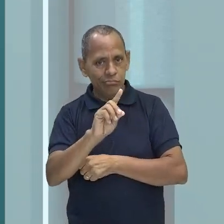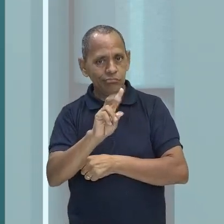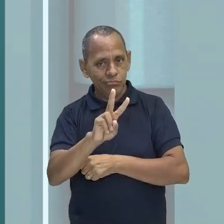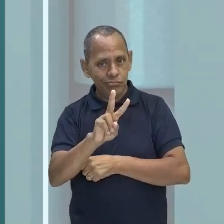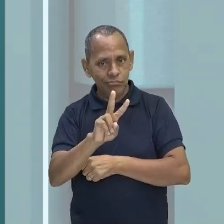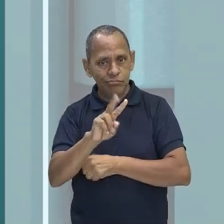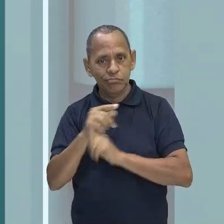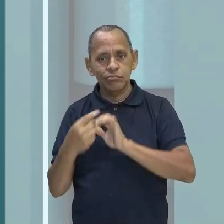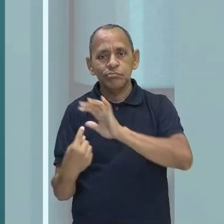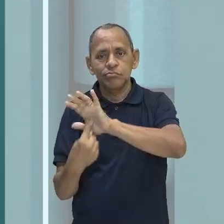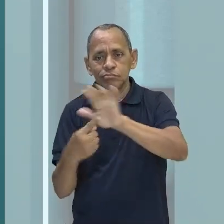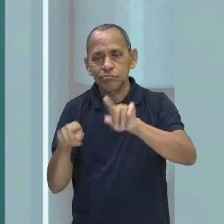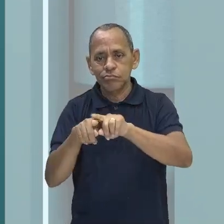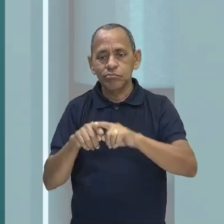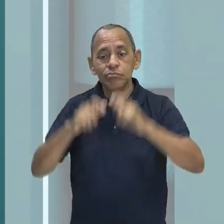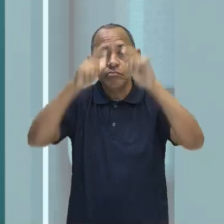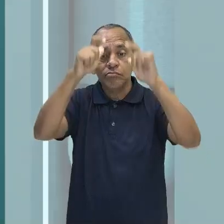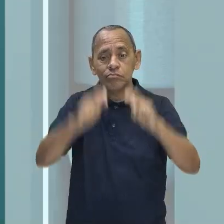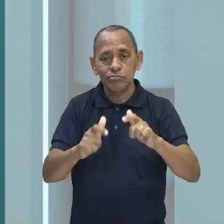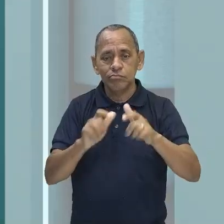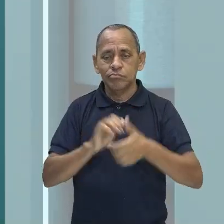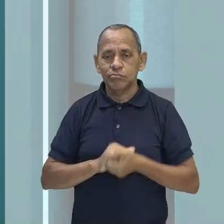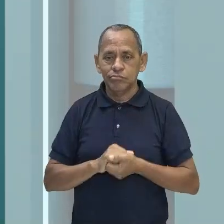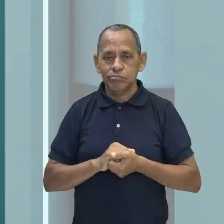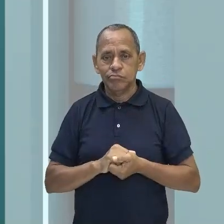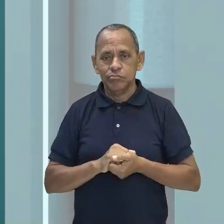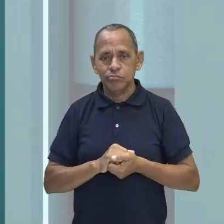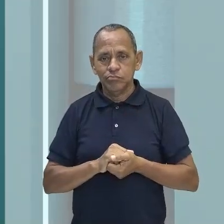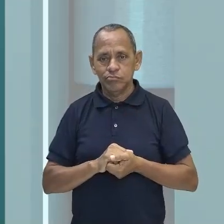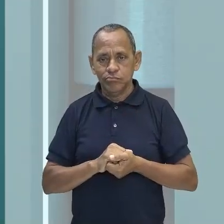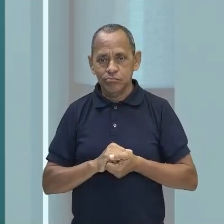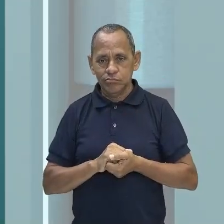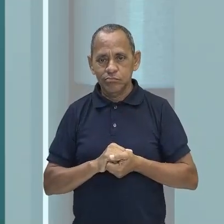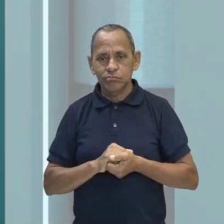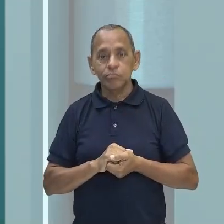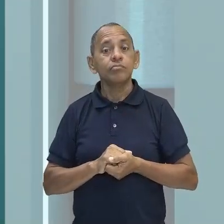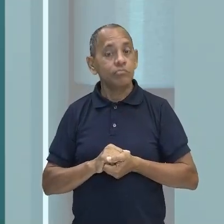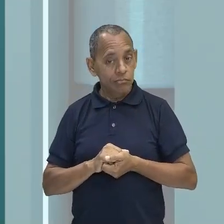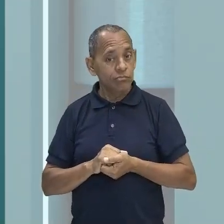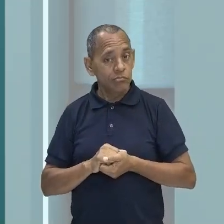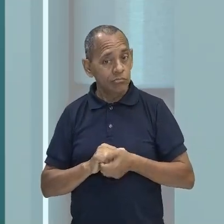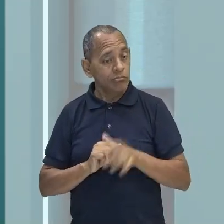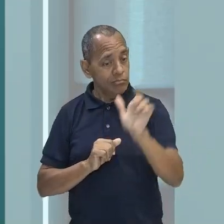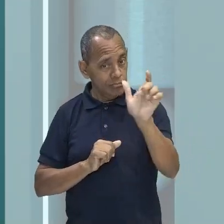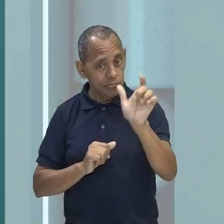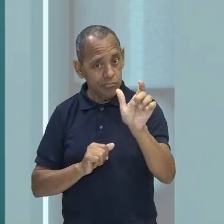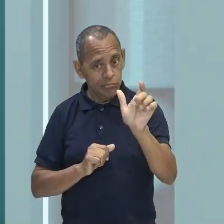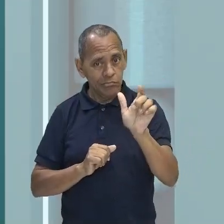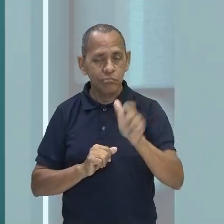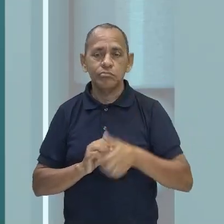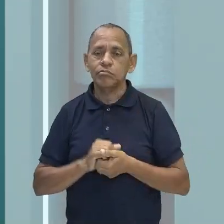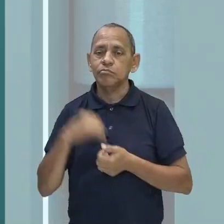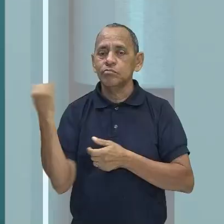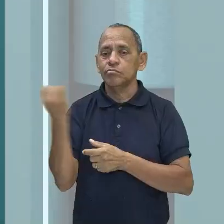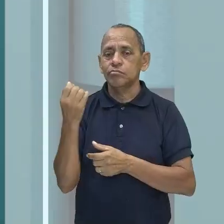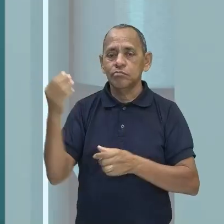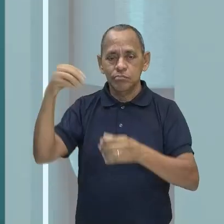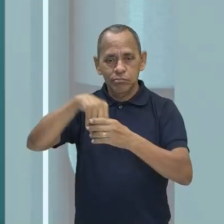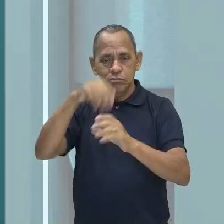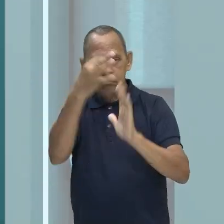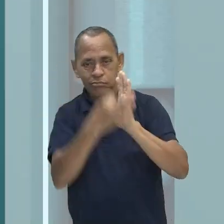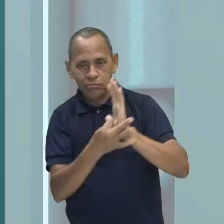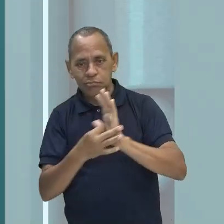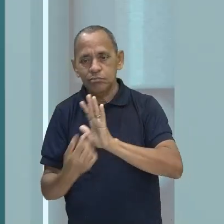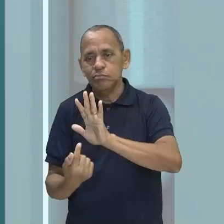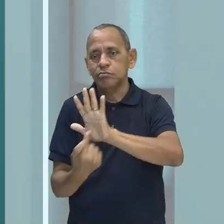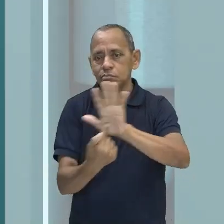De lugar, certo? Um advérbio de lugar. Então, perceba que são termos que são importantes para o texto, porque eles vão acrescentar informações